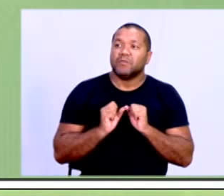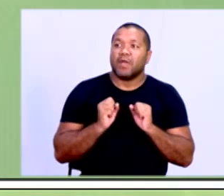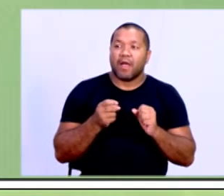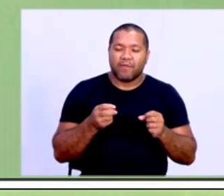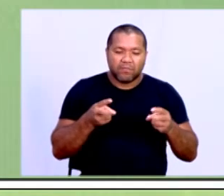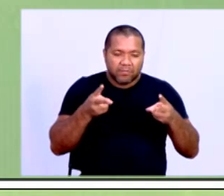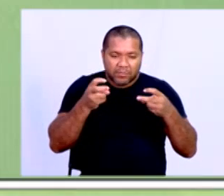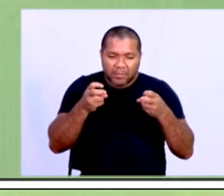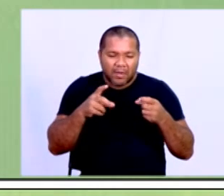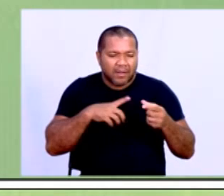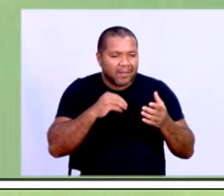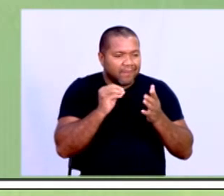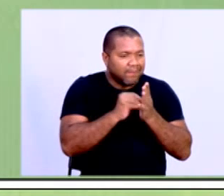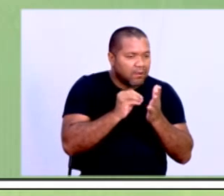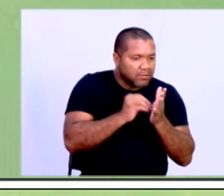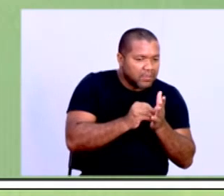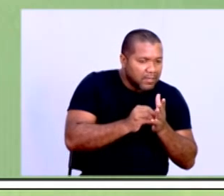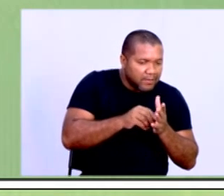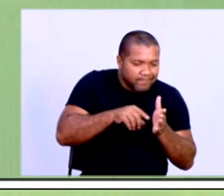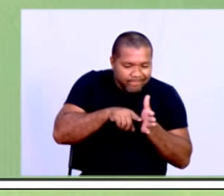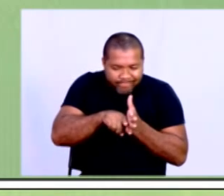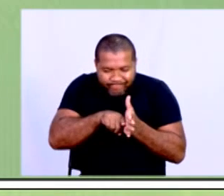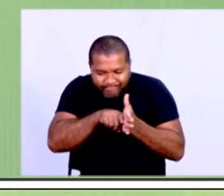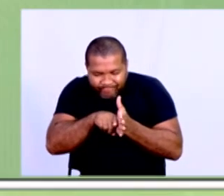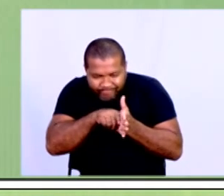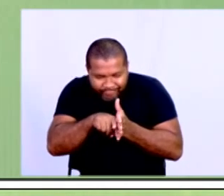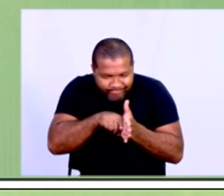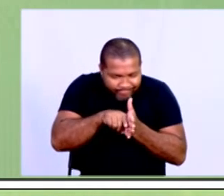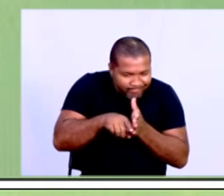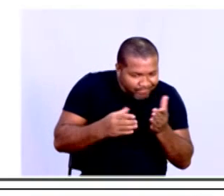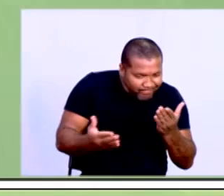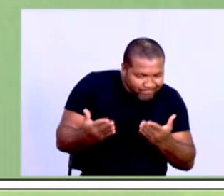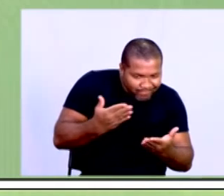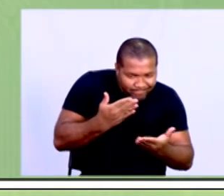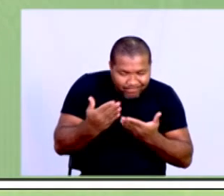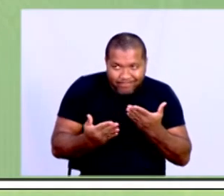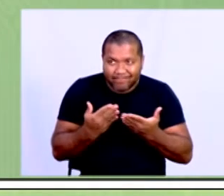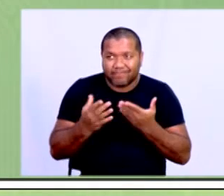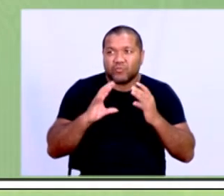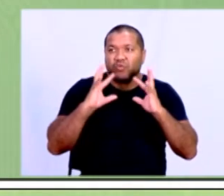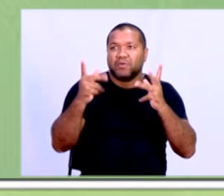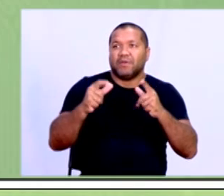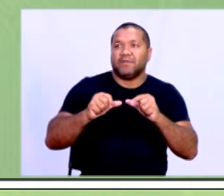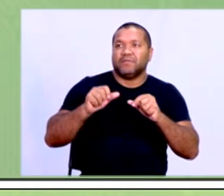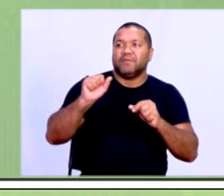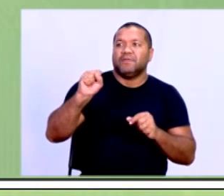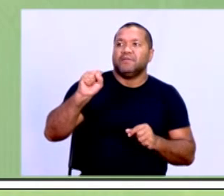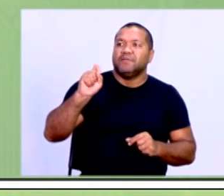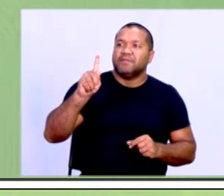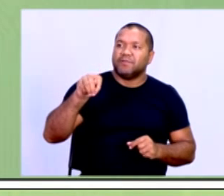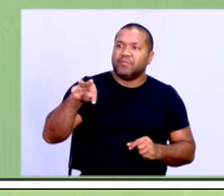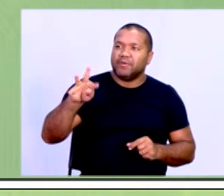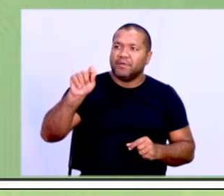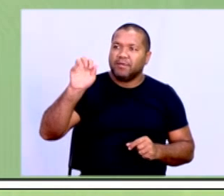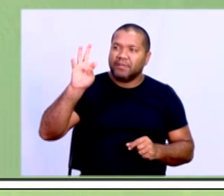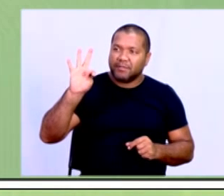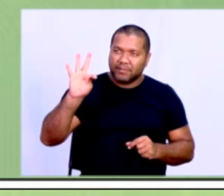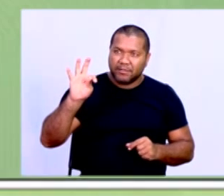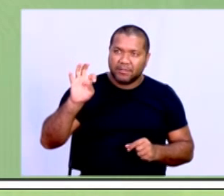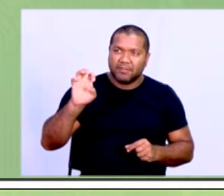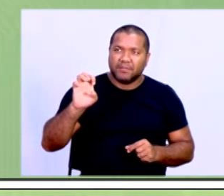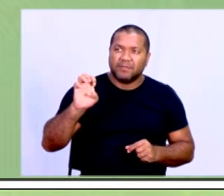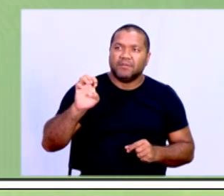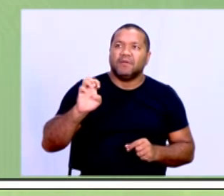ainda para fazer e tudo que foi feito durante o sprint. Também no final do